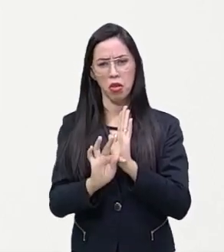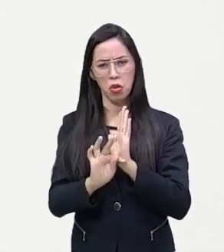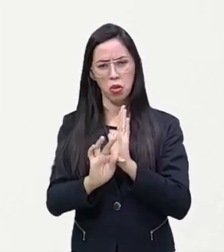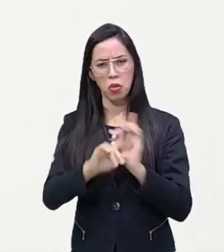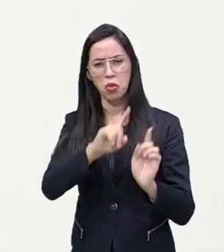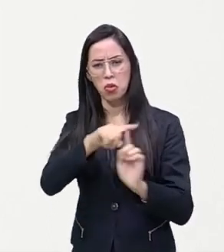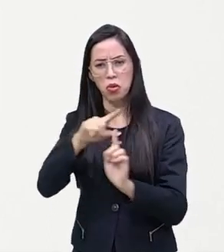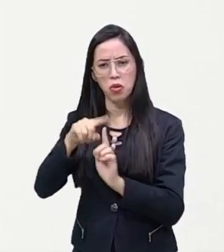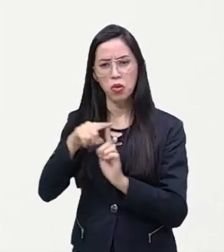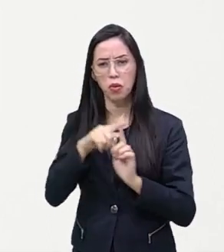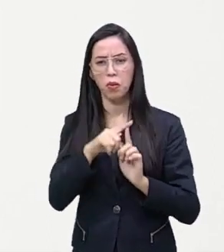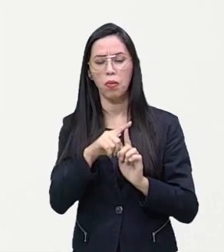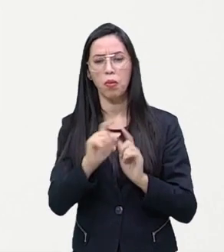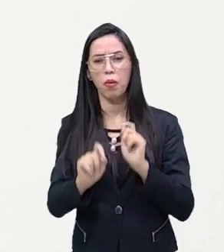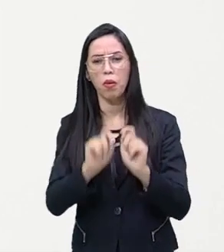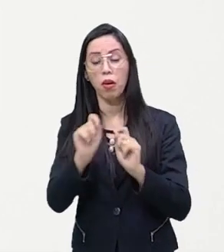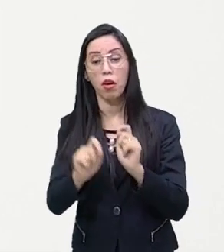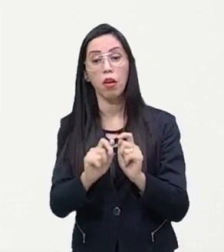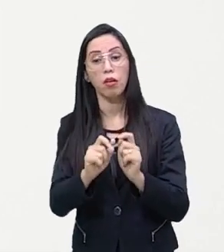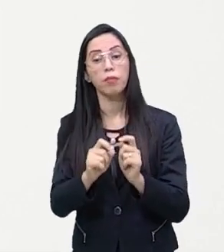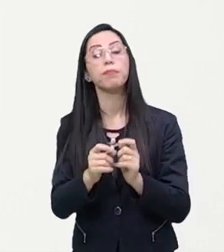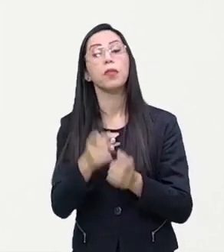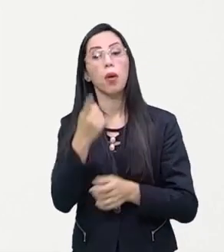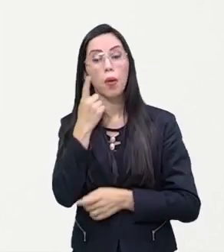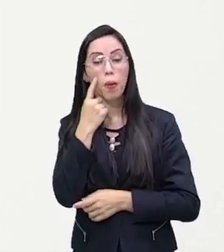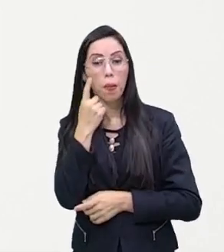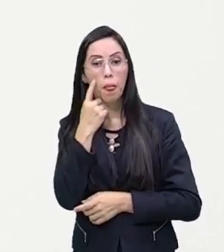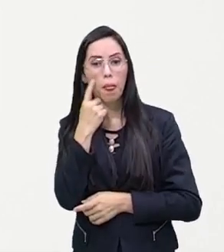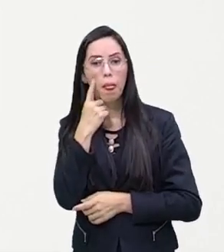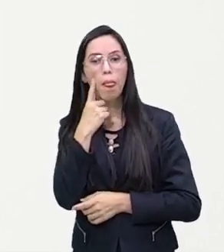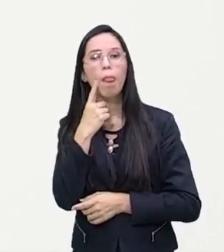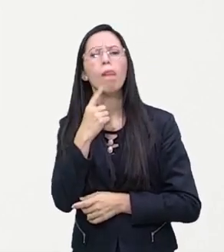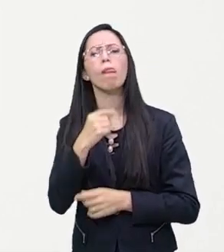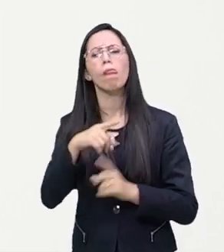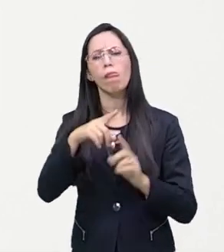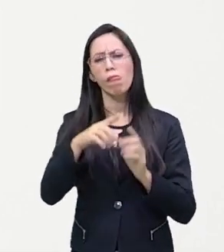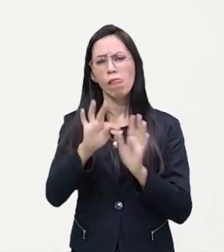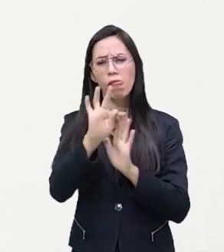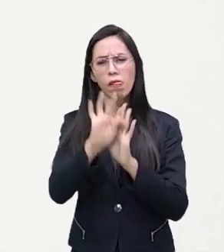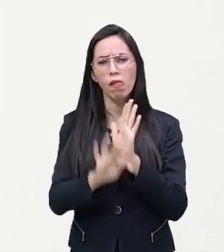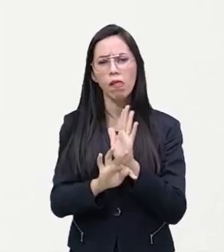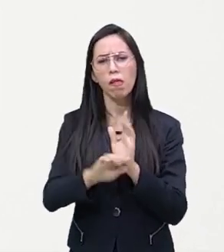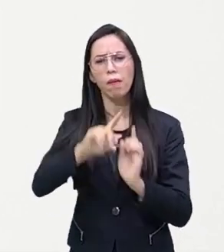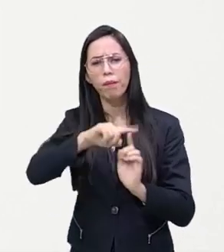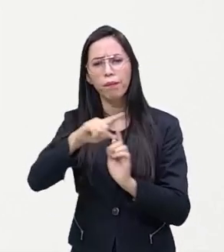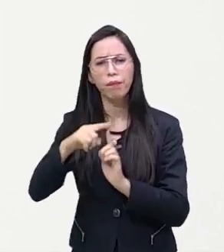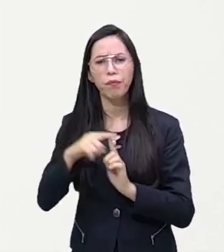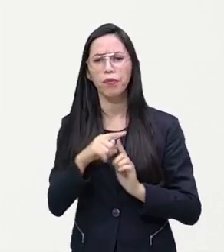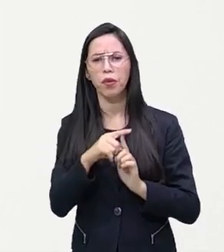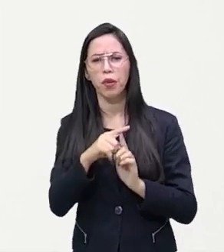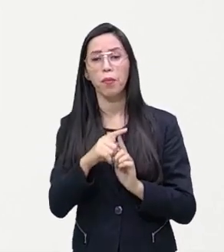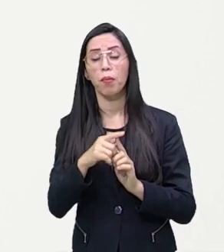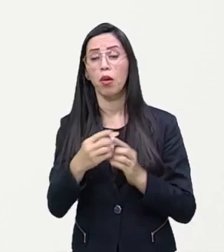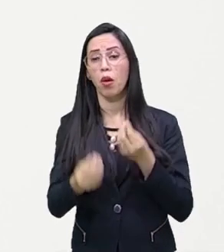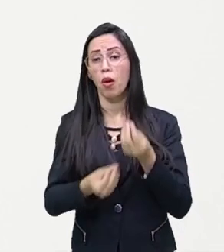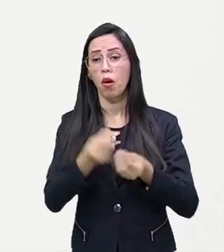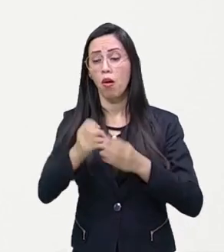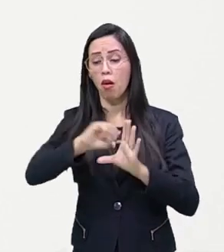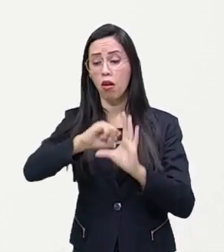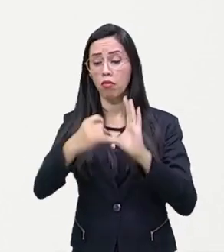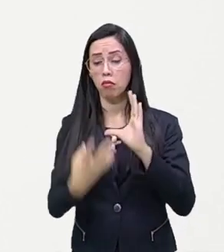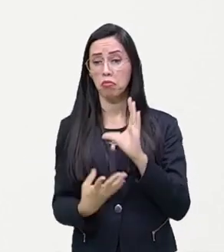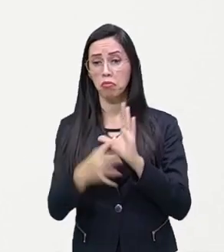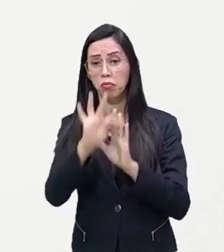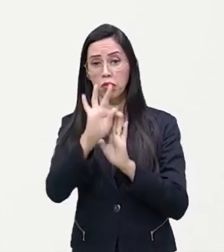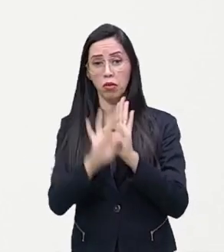textual. Muito bem, vamos acompanhar a leitura. Tipologia textual é como um texto se apresenta,